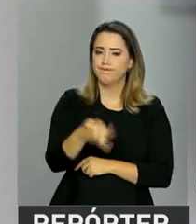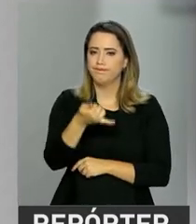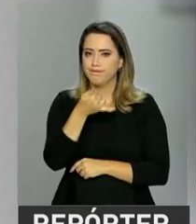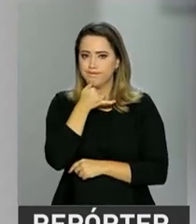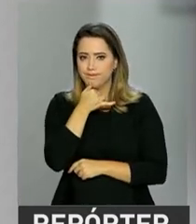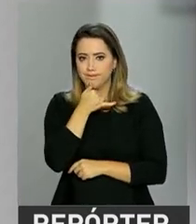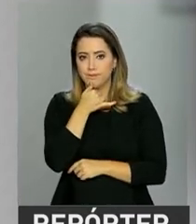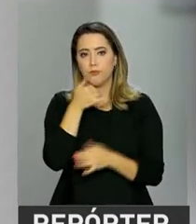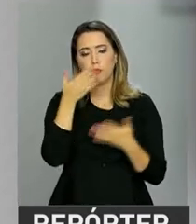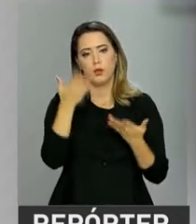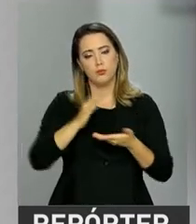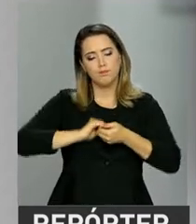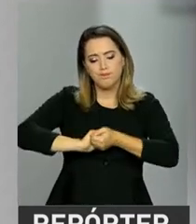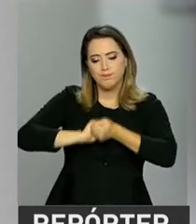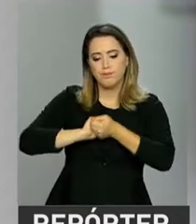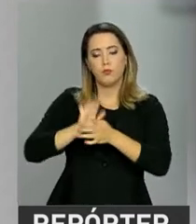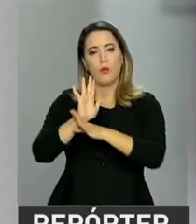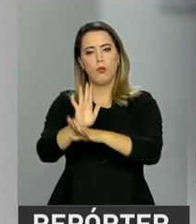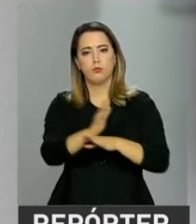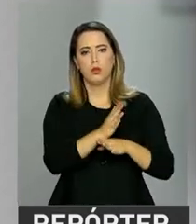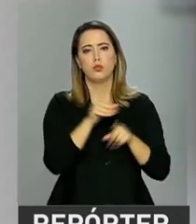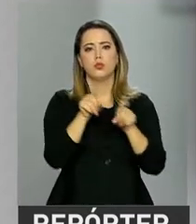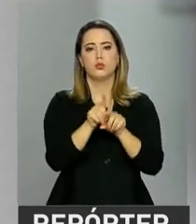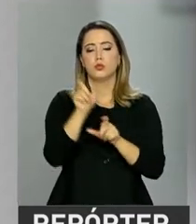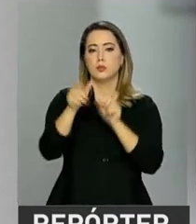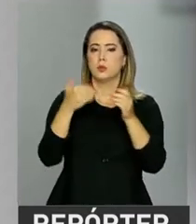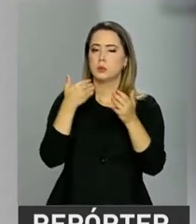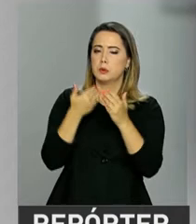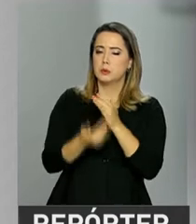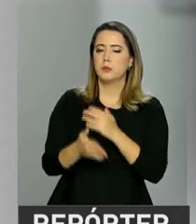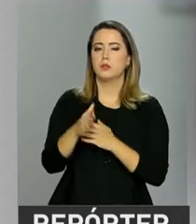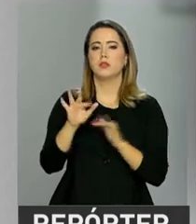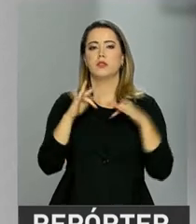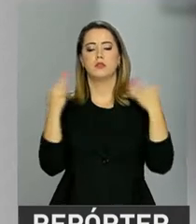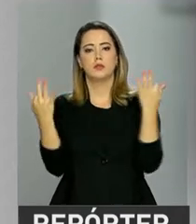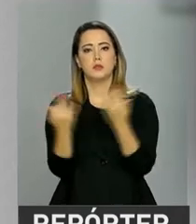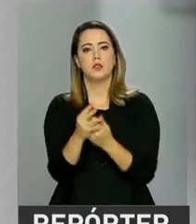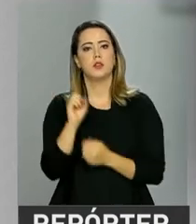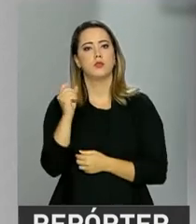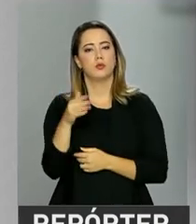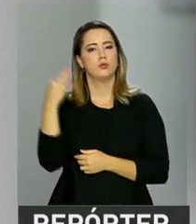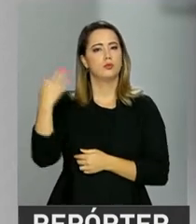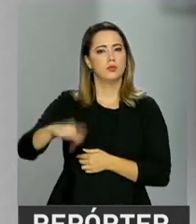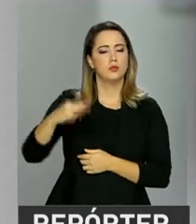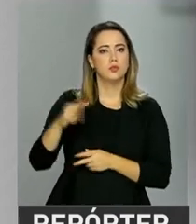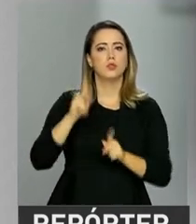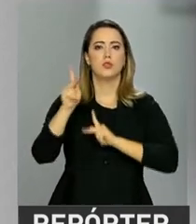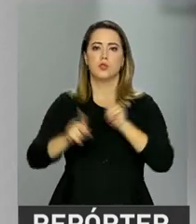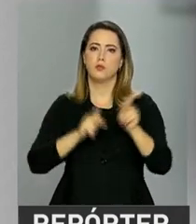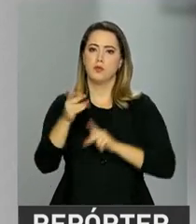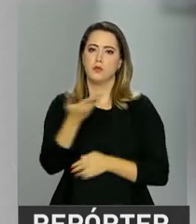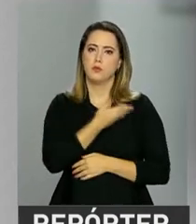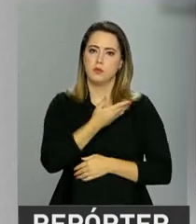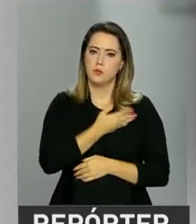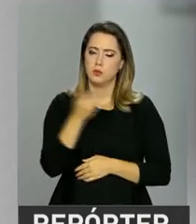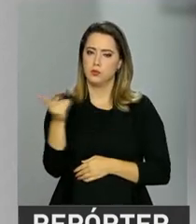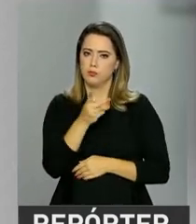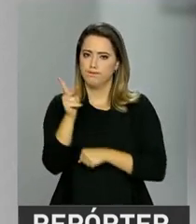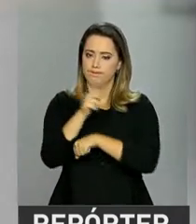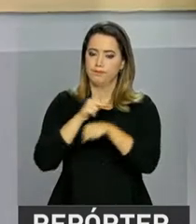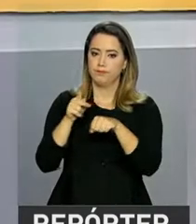O presidente estendeu a solidariedade aos que perderam entes queridos, aos que se feriram e aos povos amigos desses dois